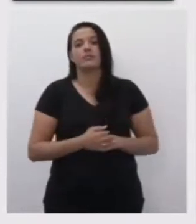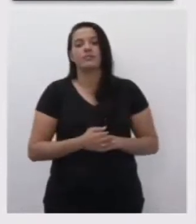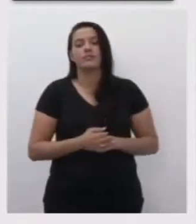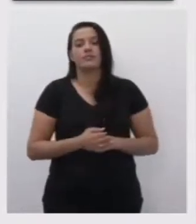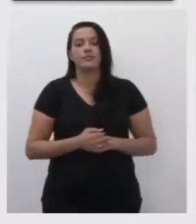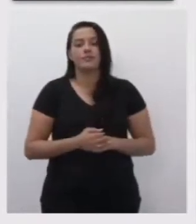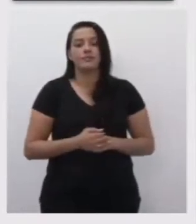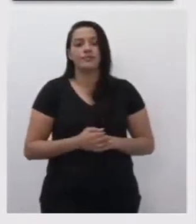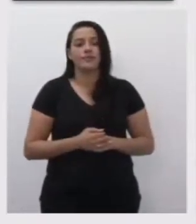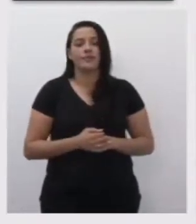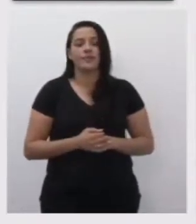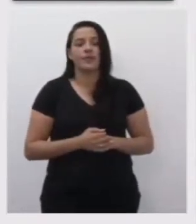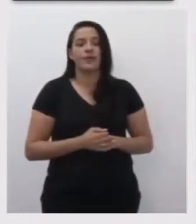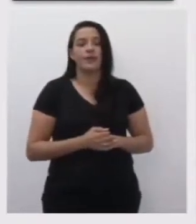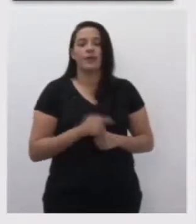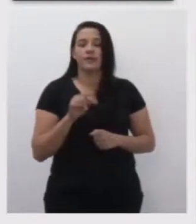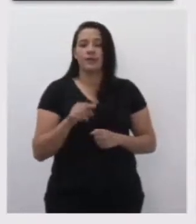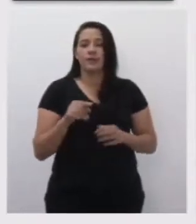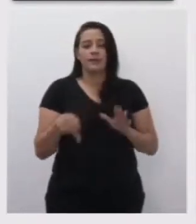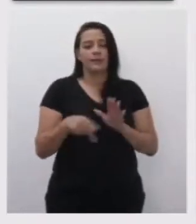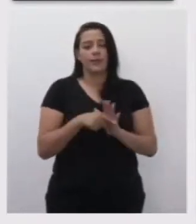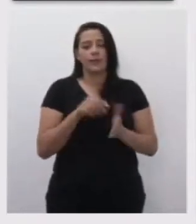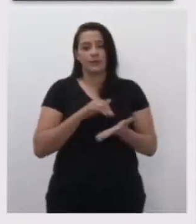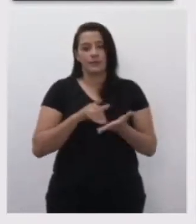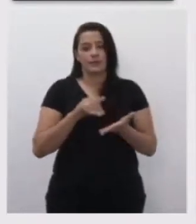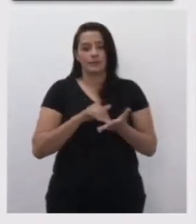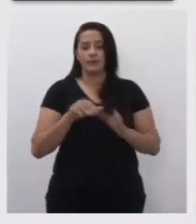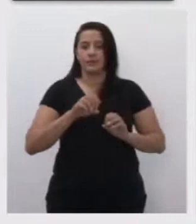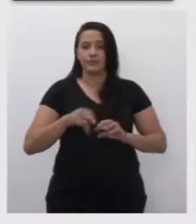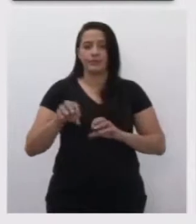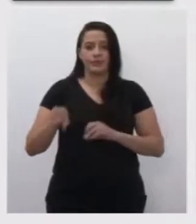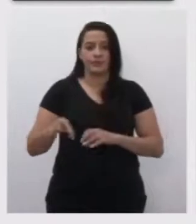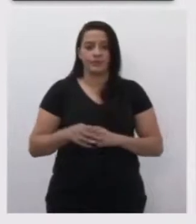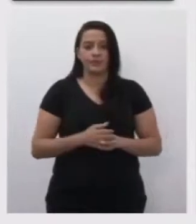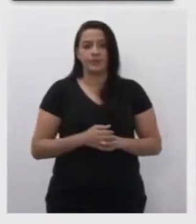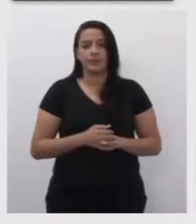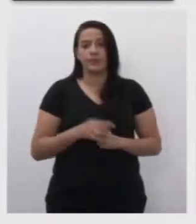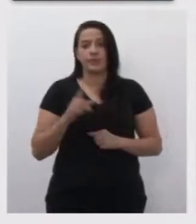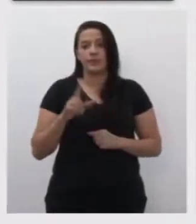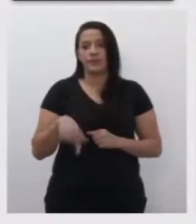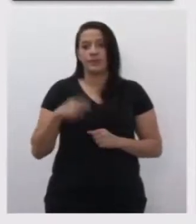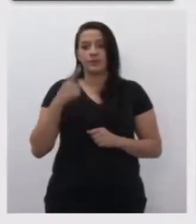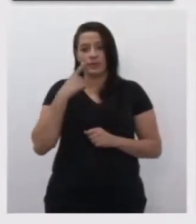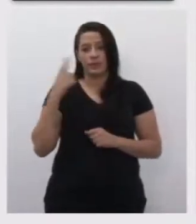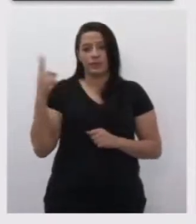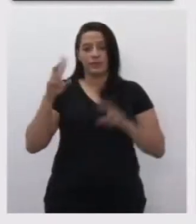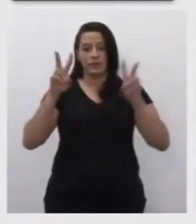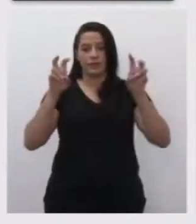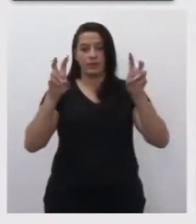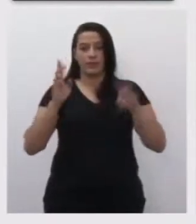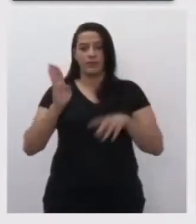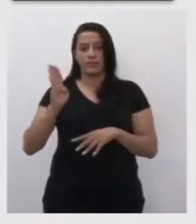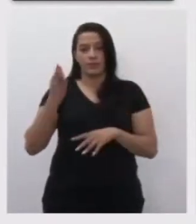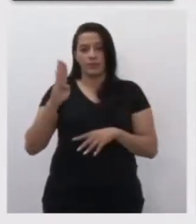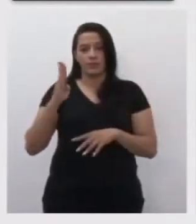plano, para a Secretaria de Educação, tá? Quando eu venho aqui em Biologia,